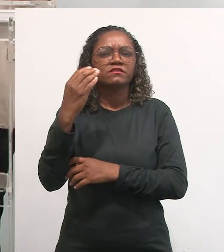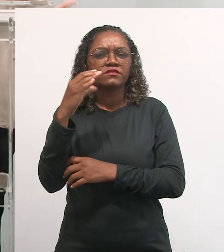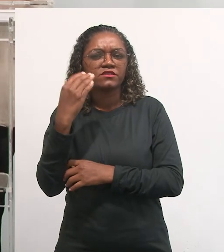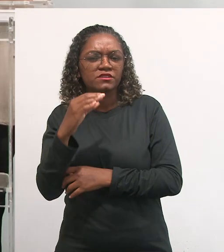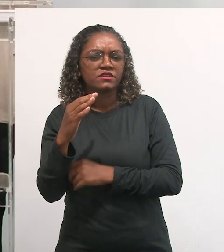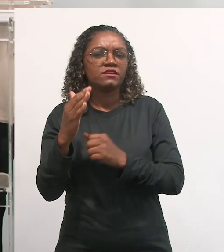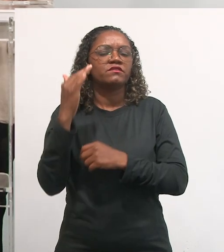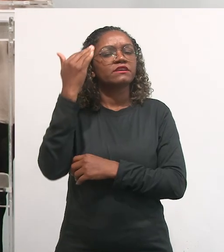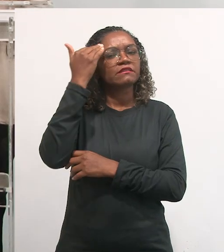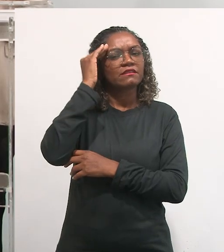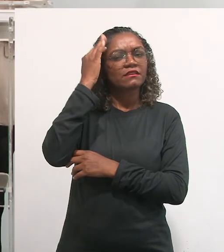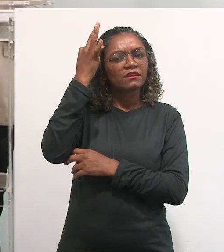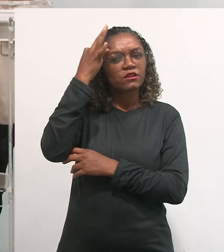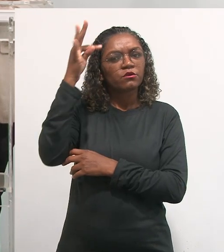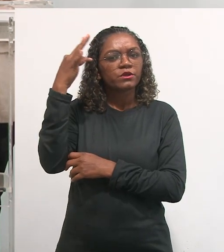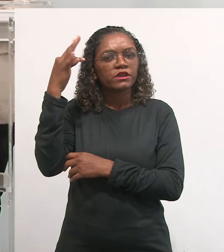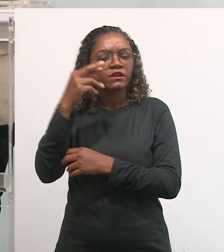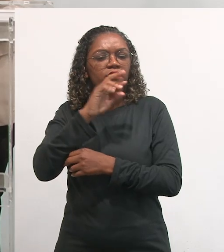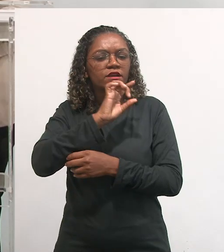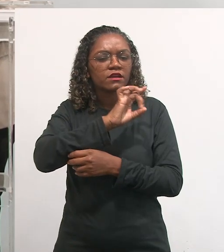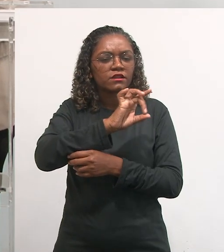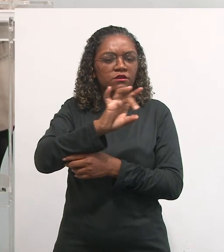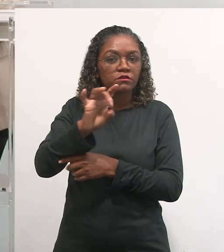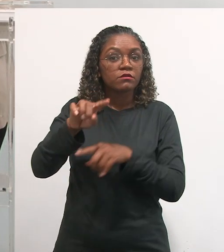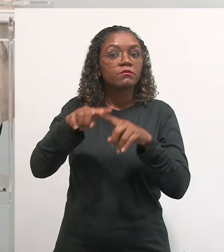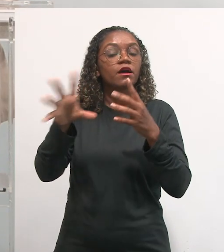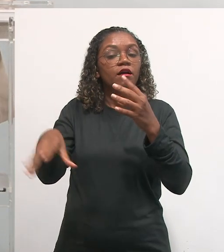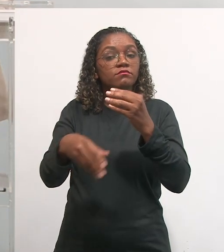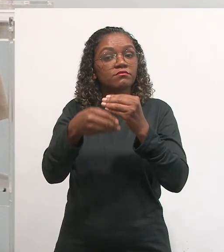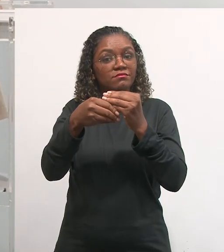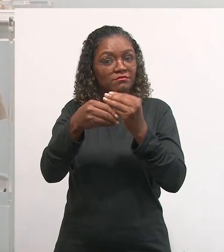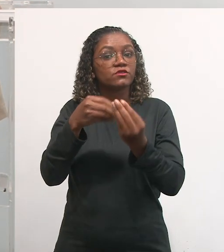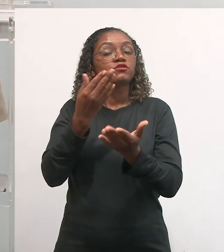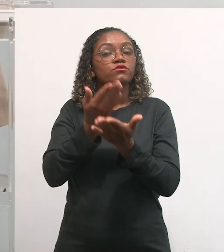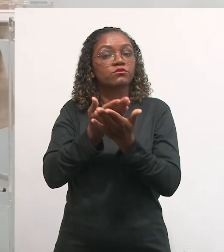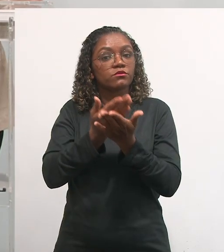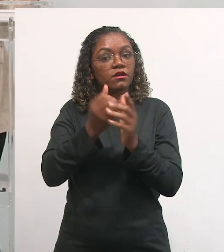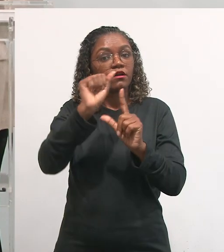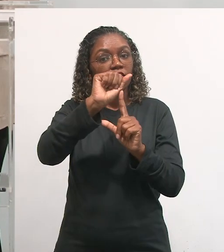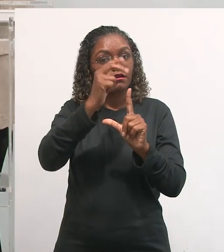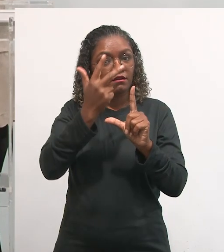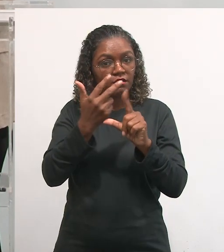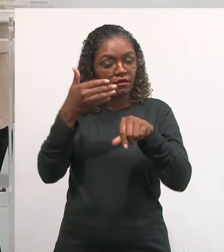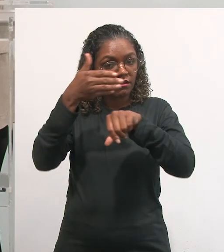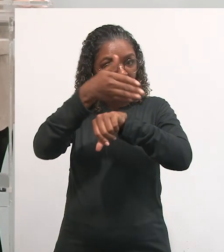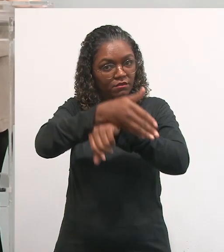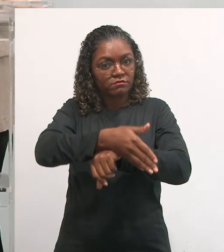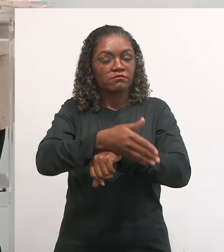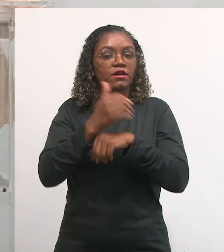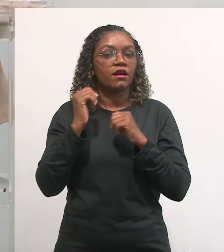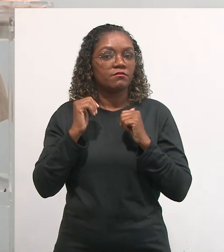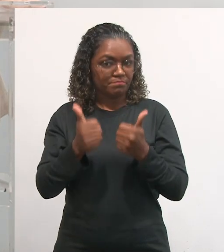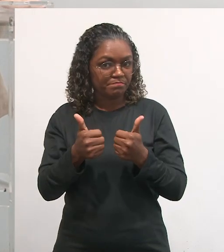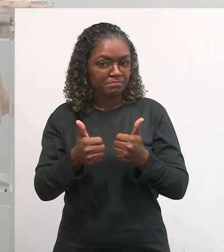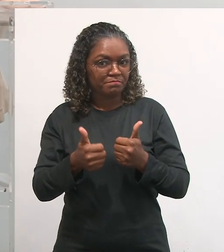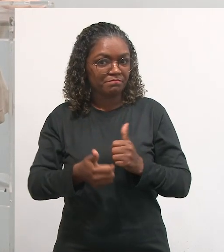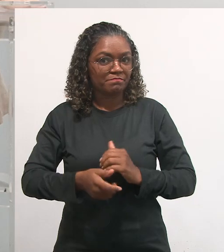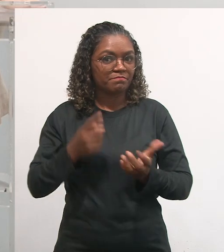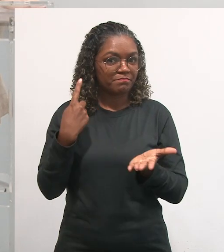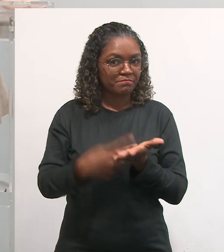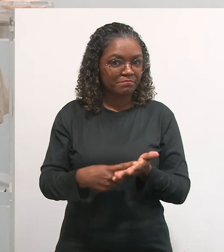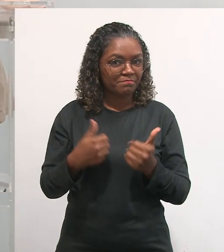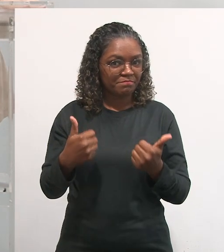base teórica mas você precisa fazer a complementação lá no aqui com esses materiais do ambiente virtual